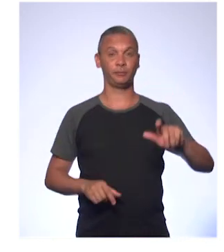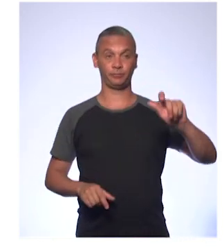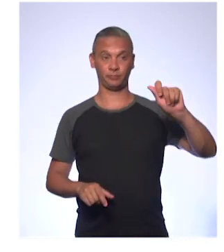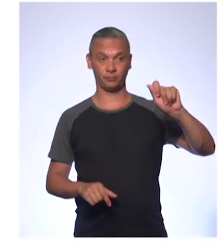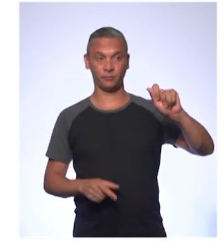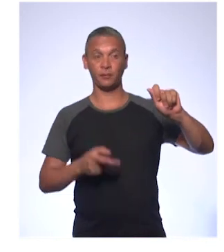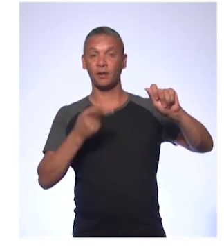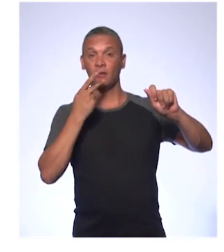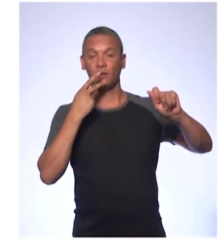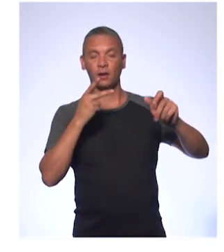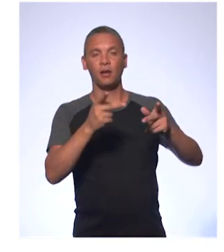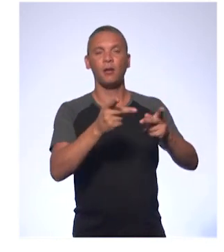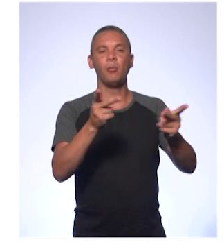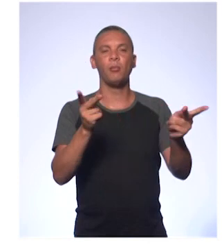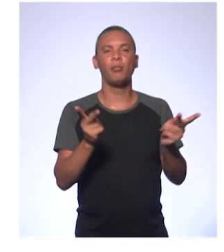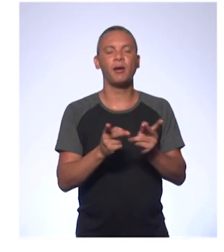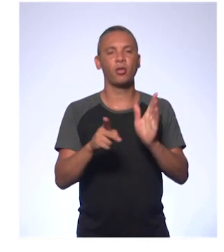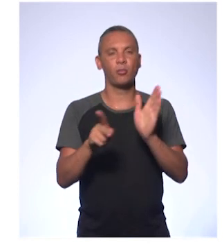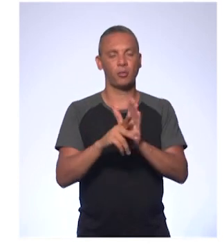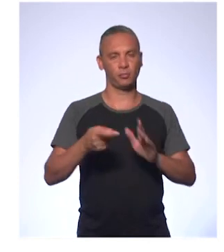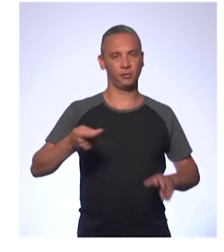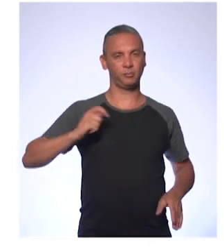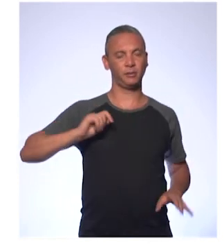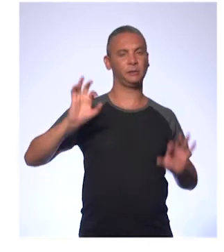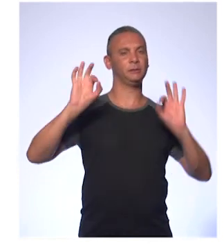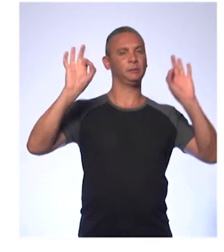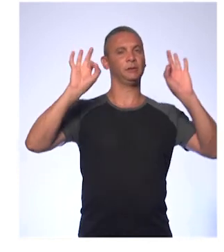enaltece esse prato da culinária hispânica,